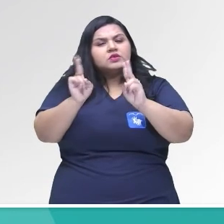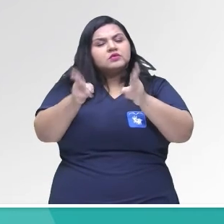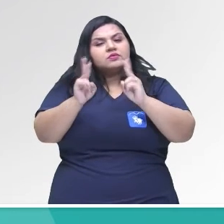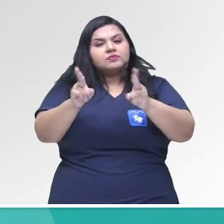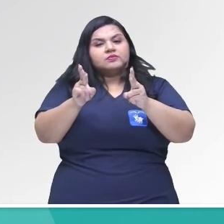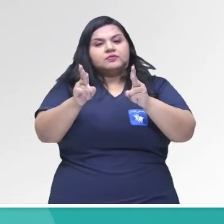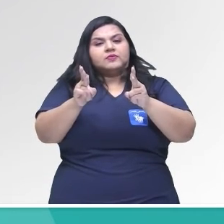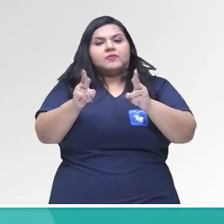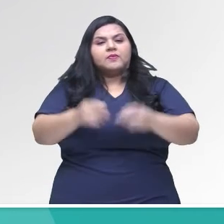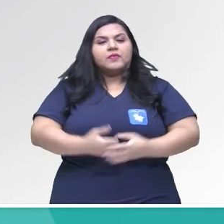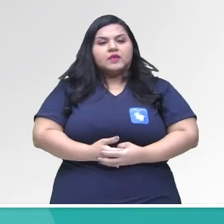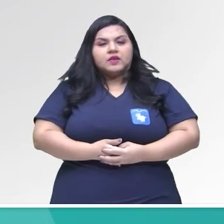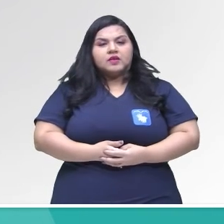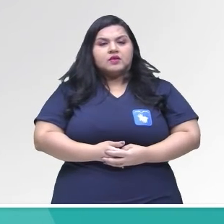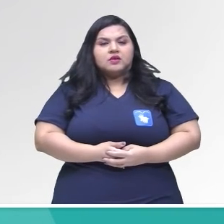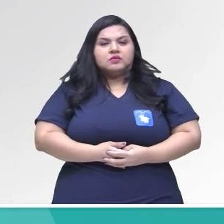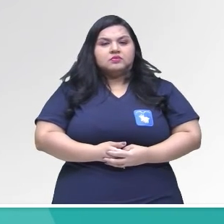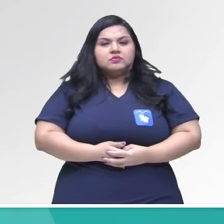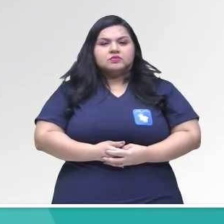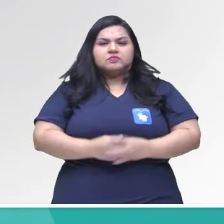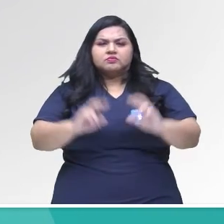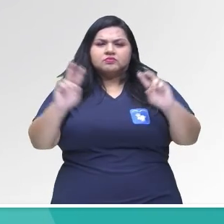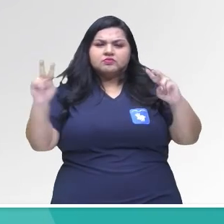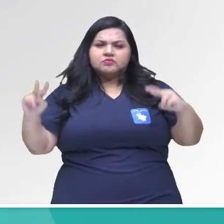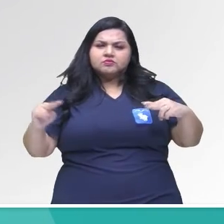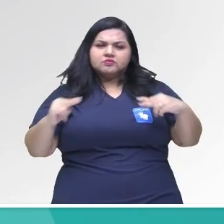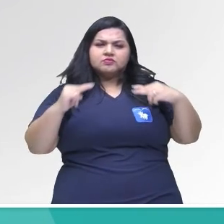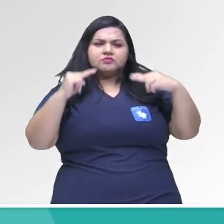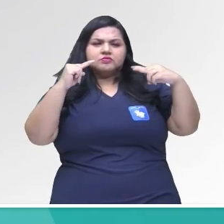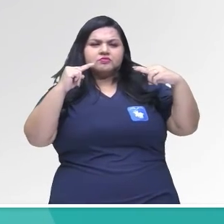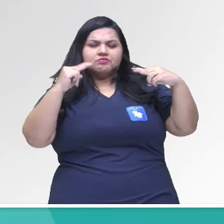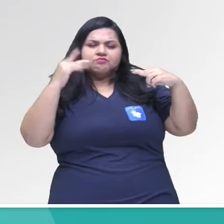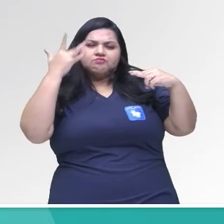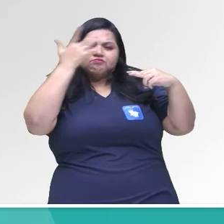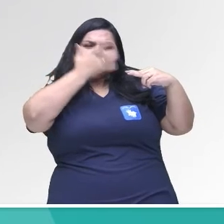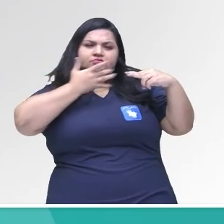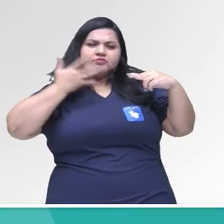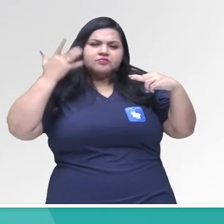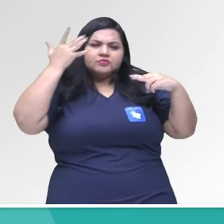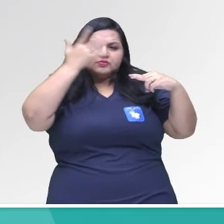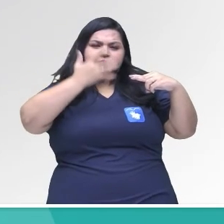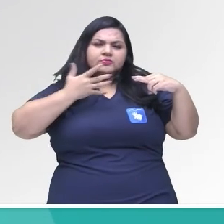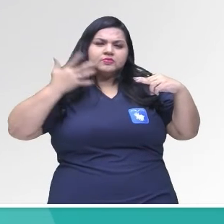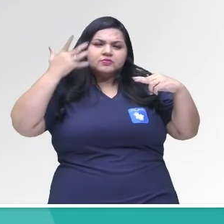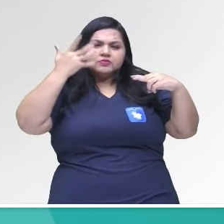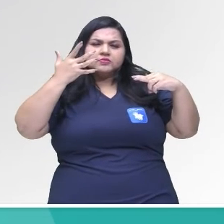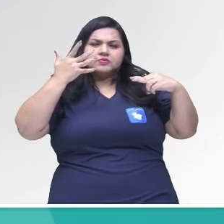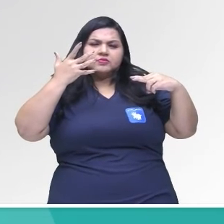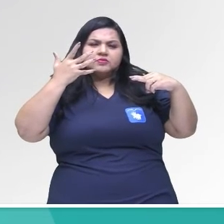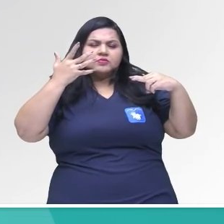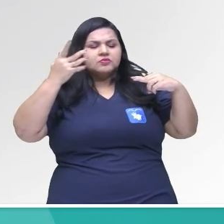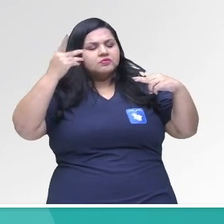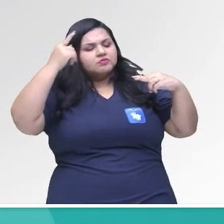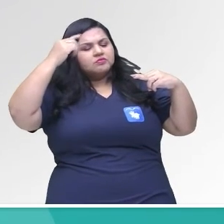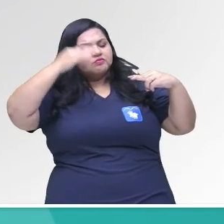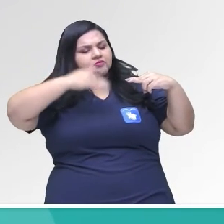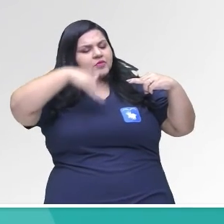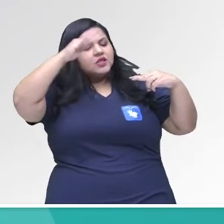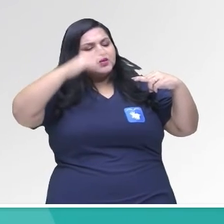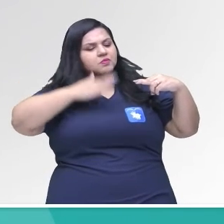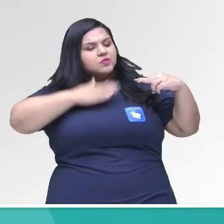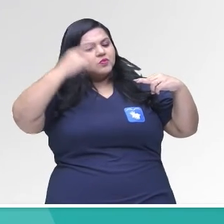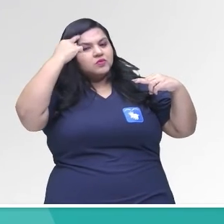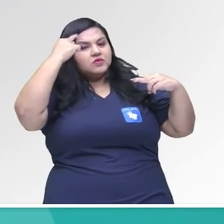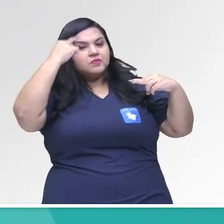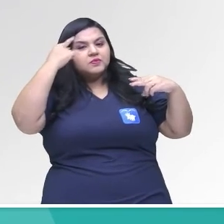tanto, que mesmo em face do maior encanto, dele se encante mais meu